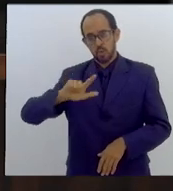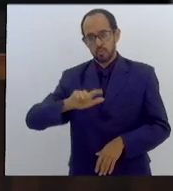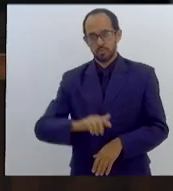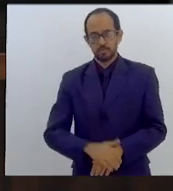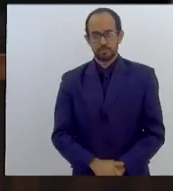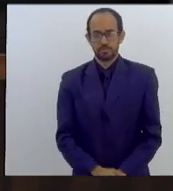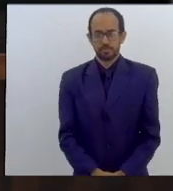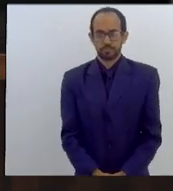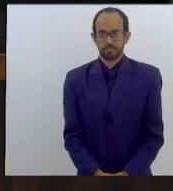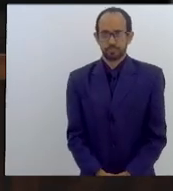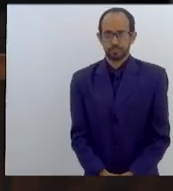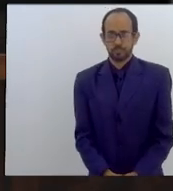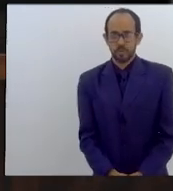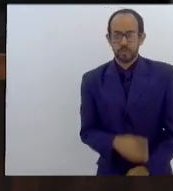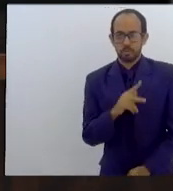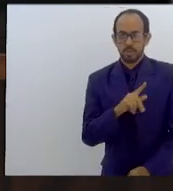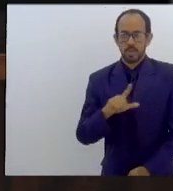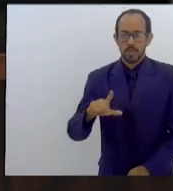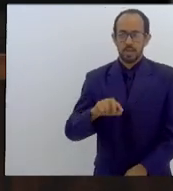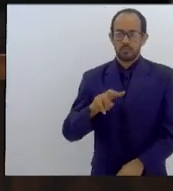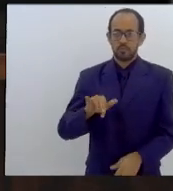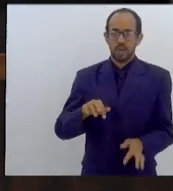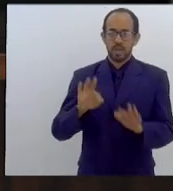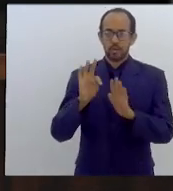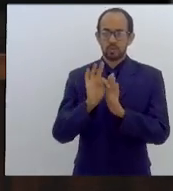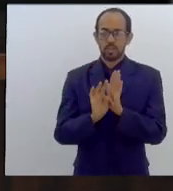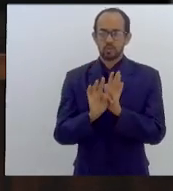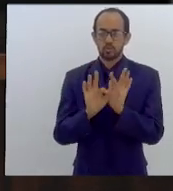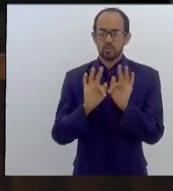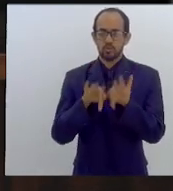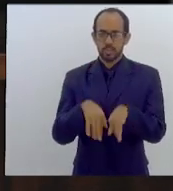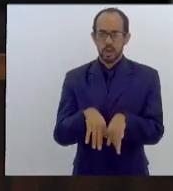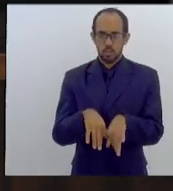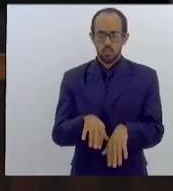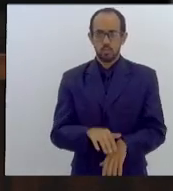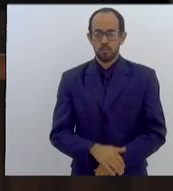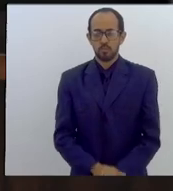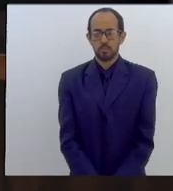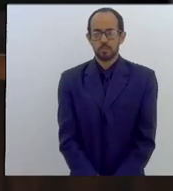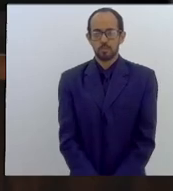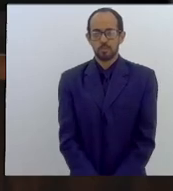O projeto vai à redação final, ok?